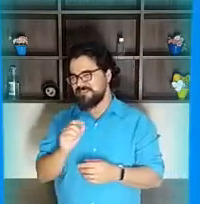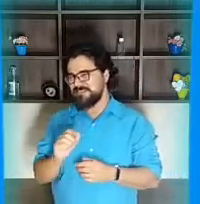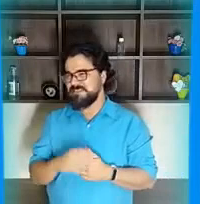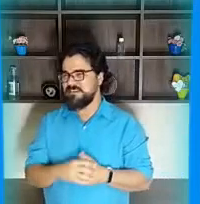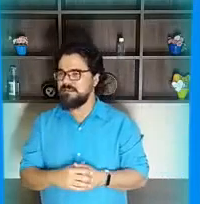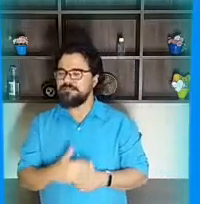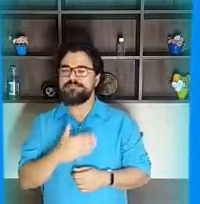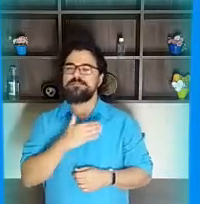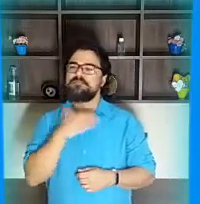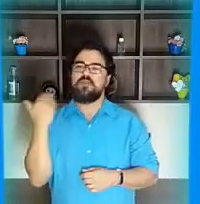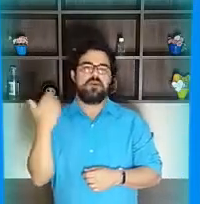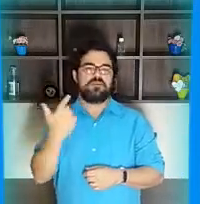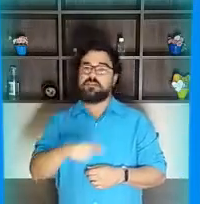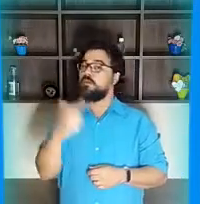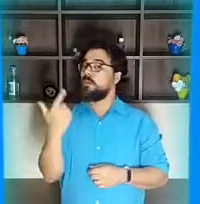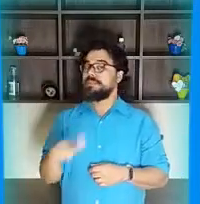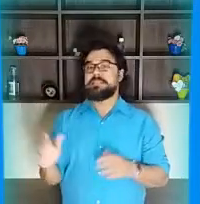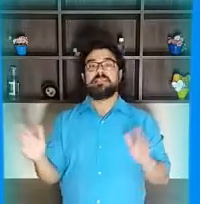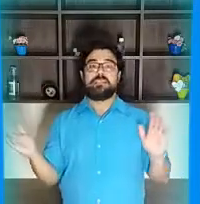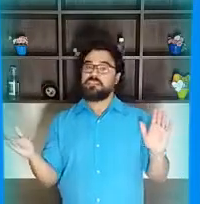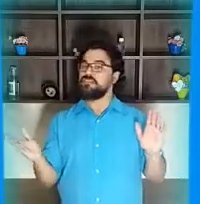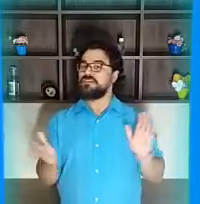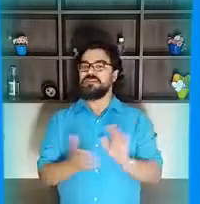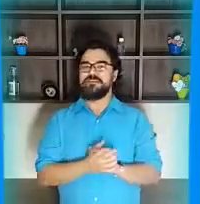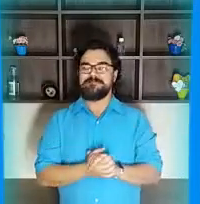não existe.